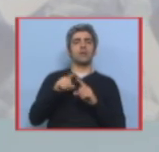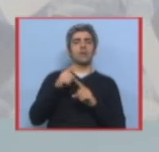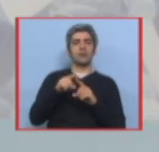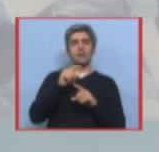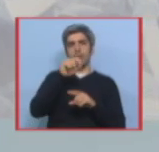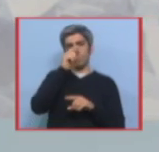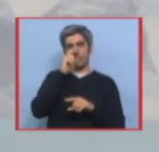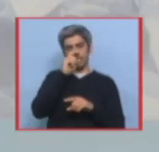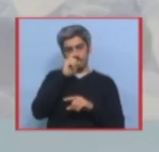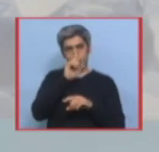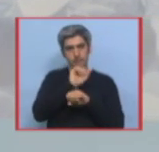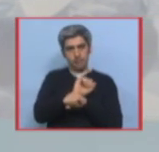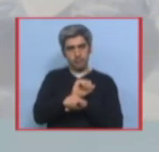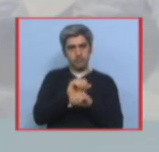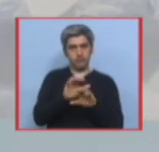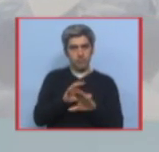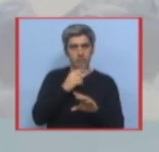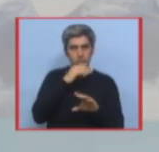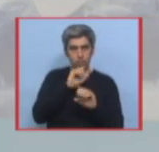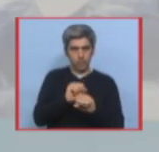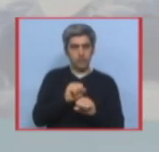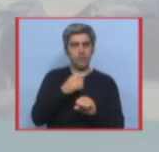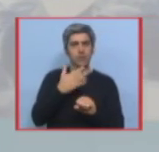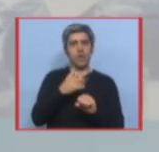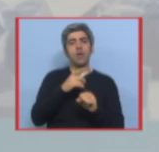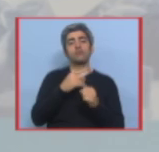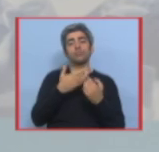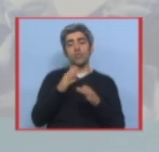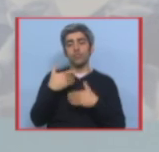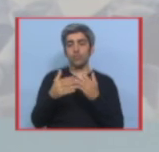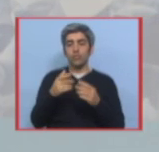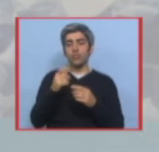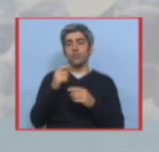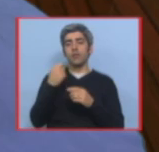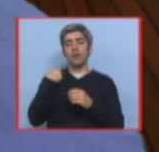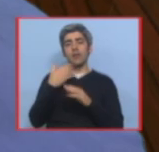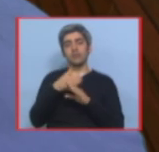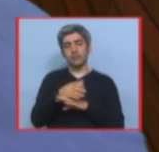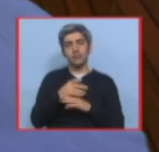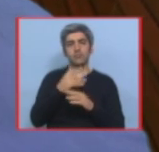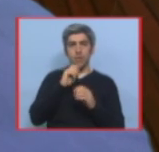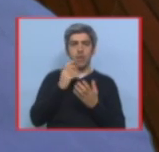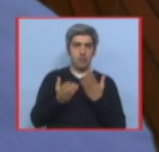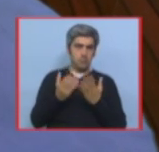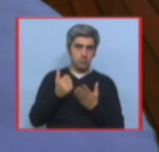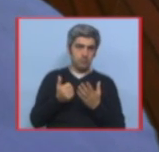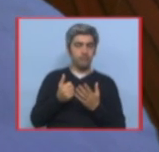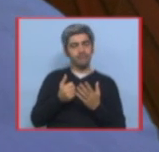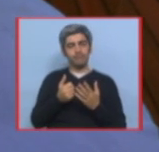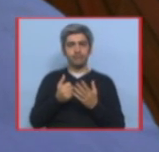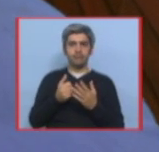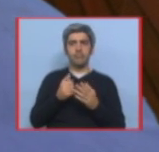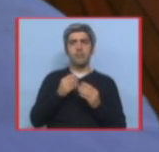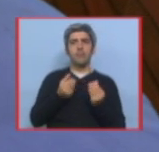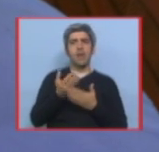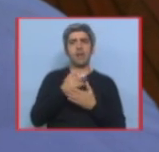desta exploração a partir das leis do mercado, teremos aqui uma via equilibrada? Em princípio será equilibrada, mas mais uma vez o mercado encontra